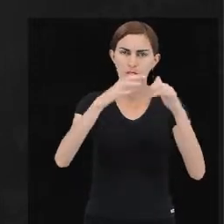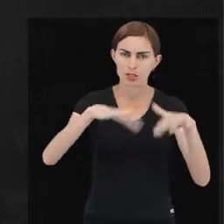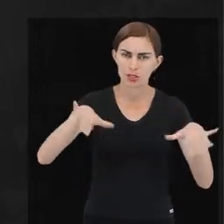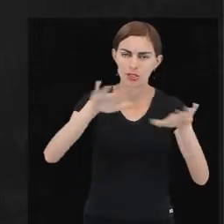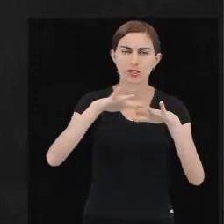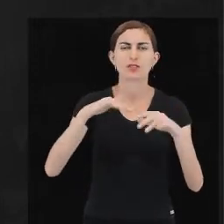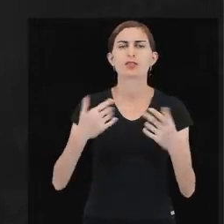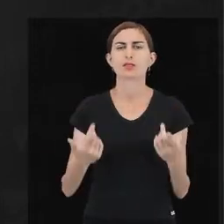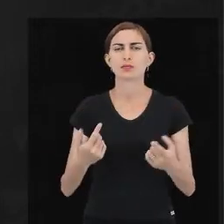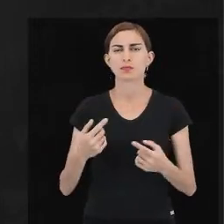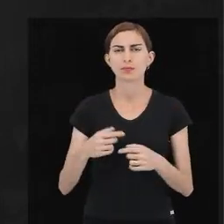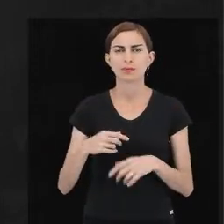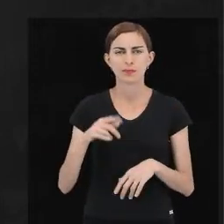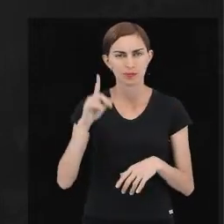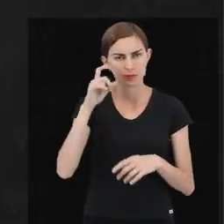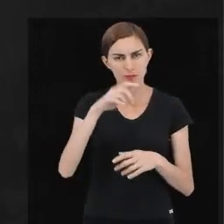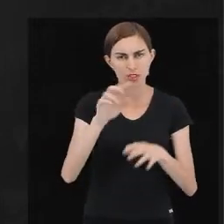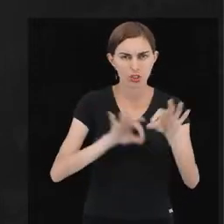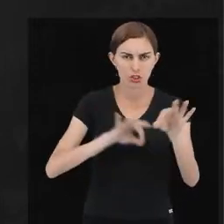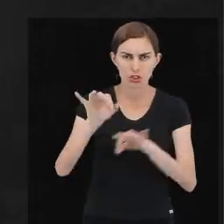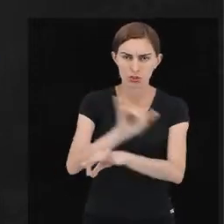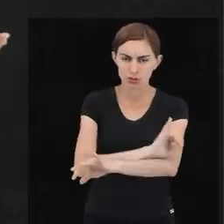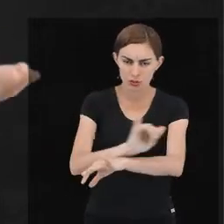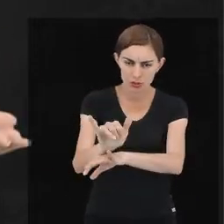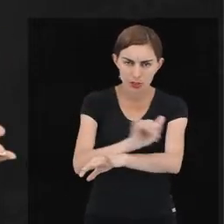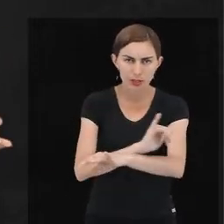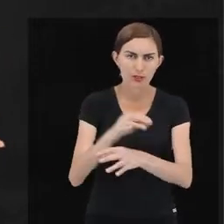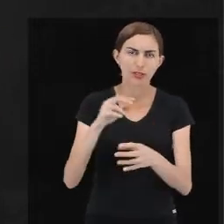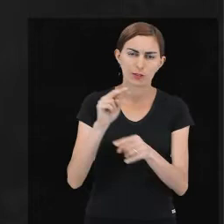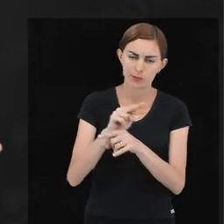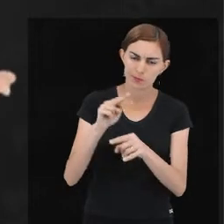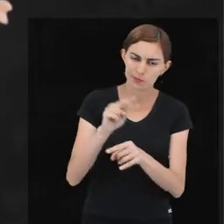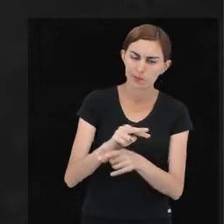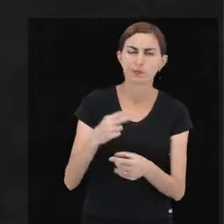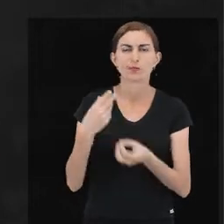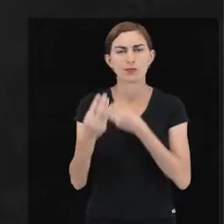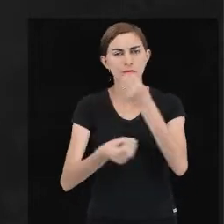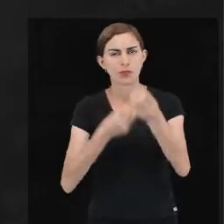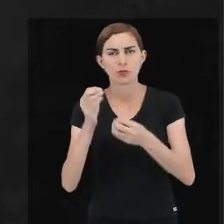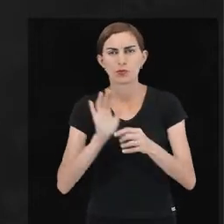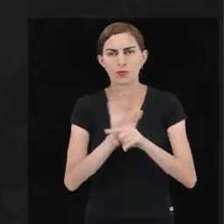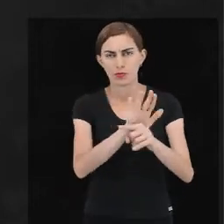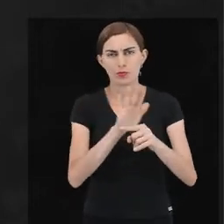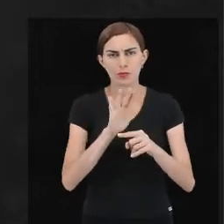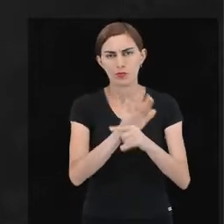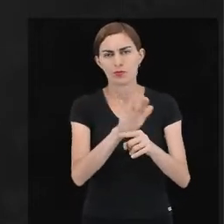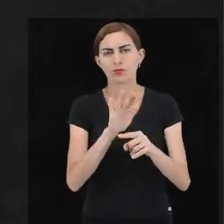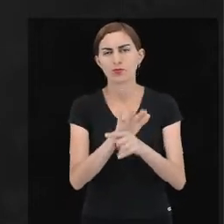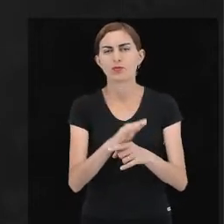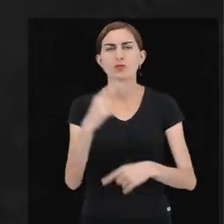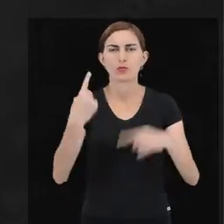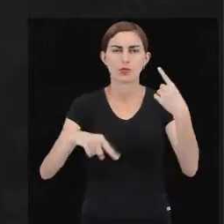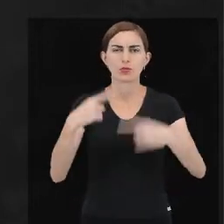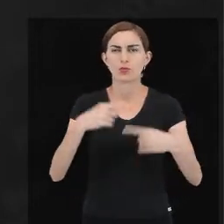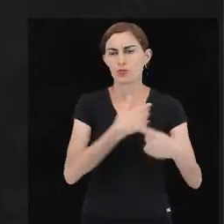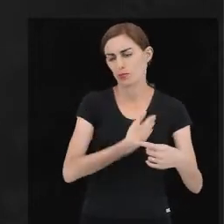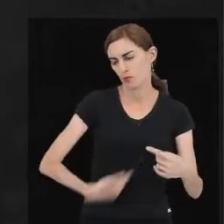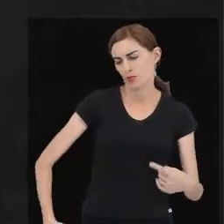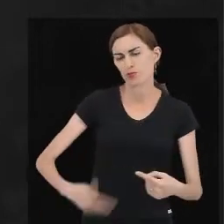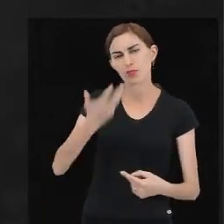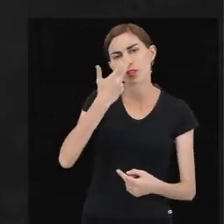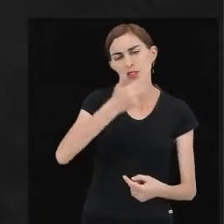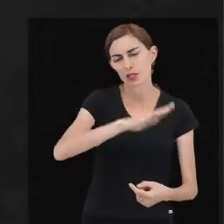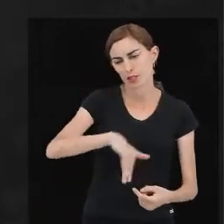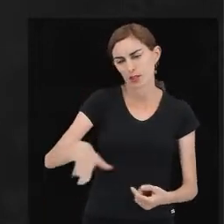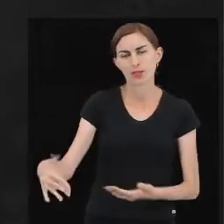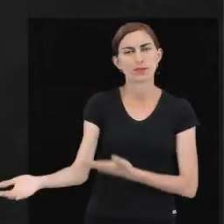de extrema complexidade, definindo estratégias para a prevenção, atendimento e fomento a políticas públicas para crianças